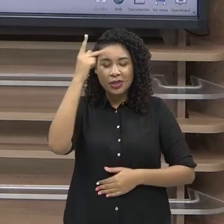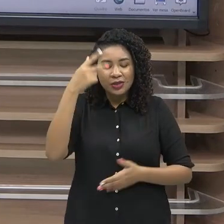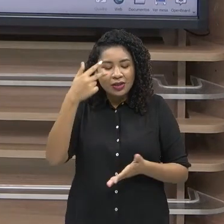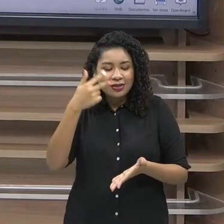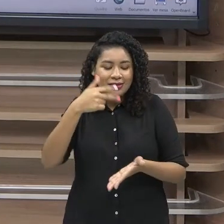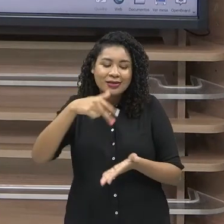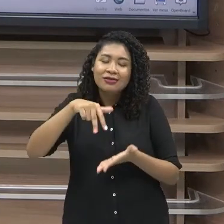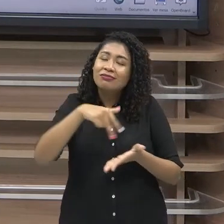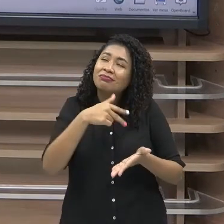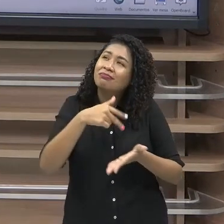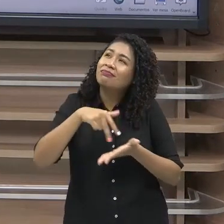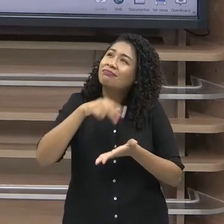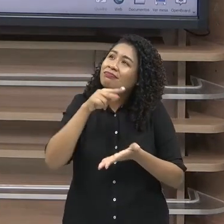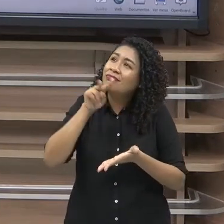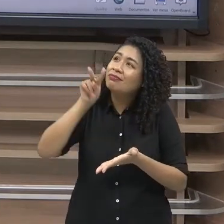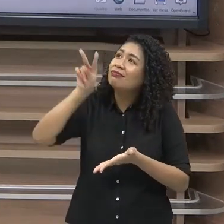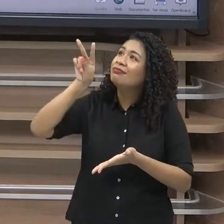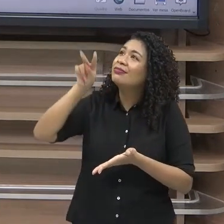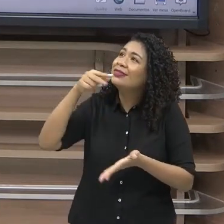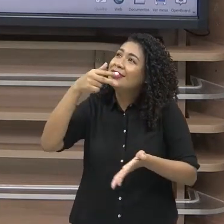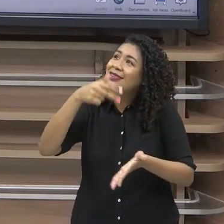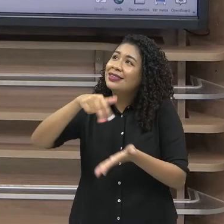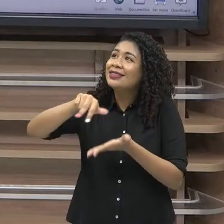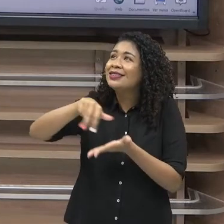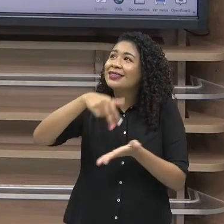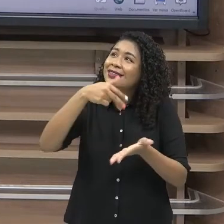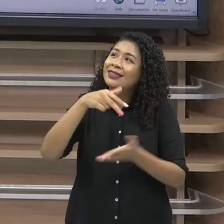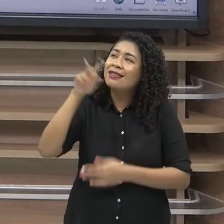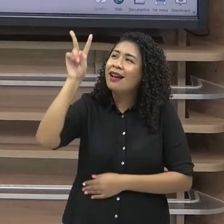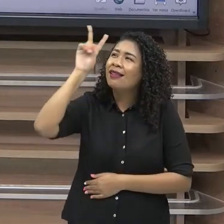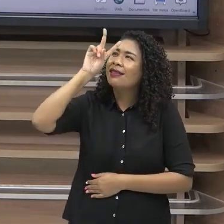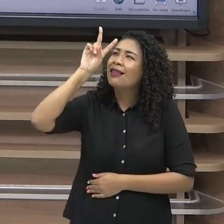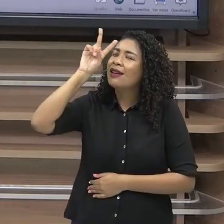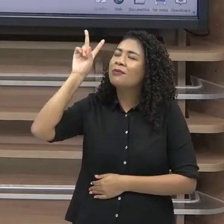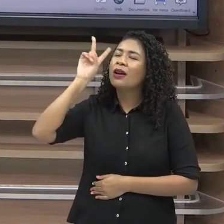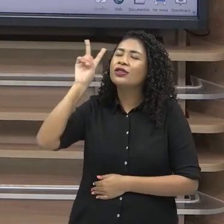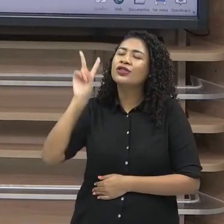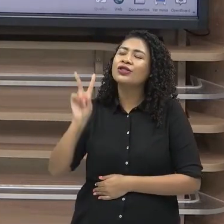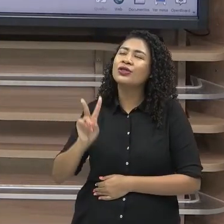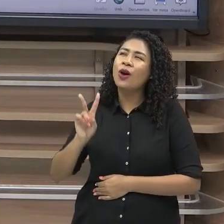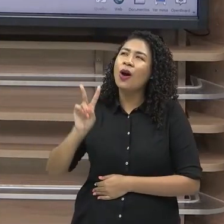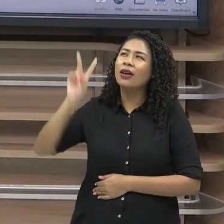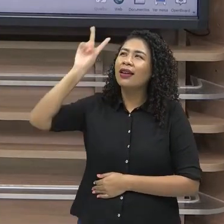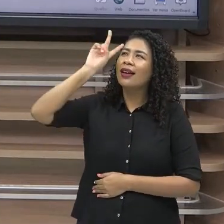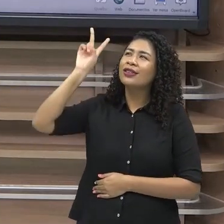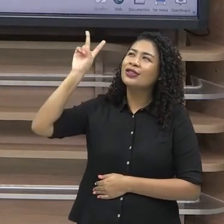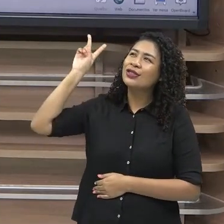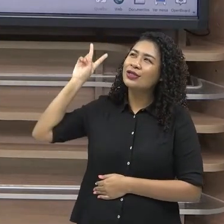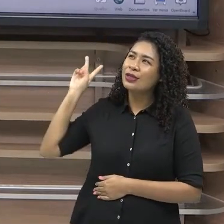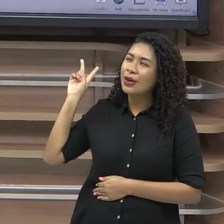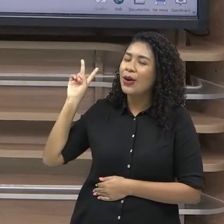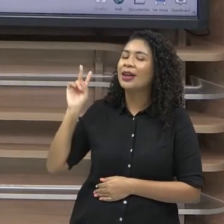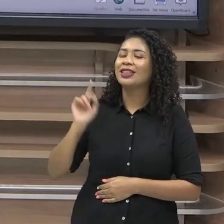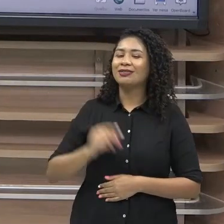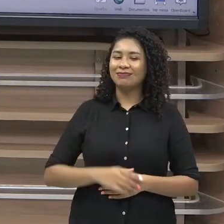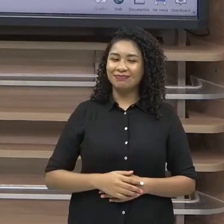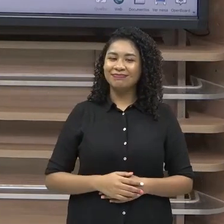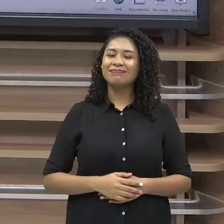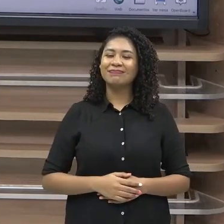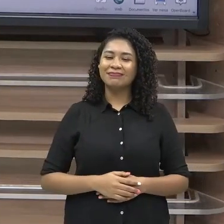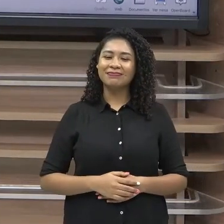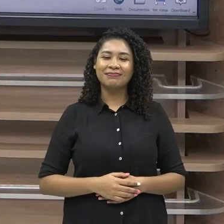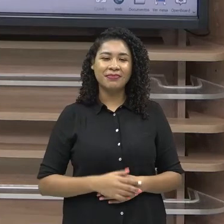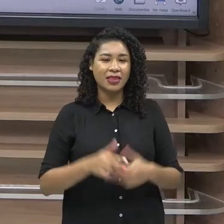de memória, de história, de toque na sua própria humanidade, né? Então,